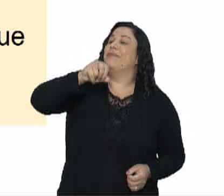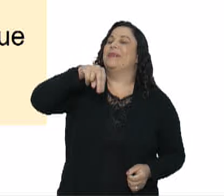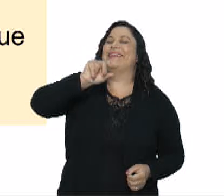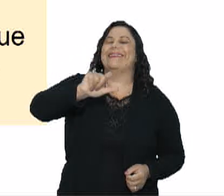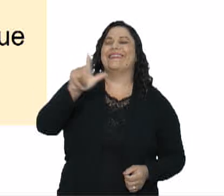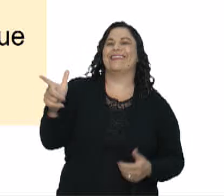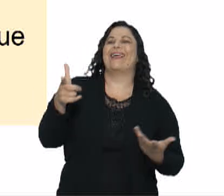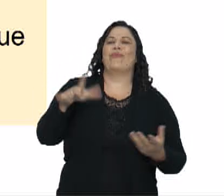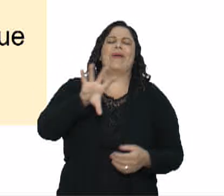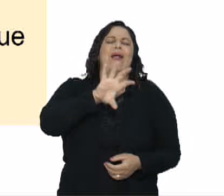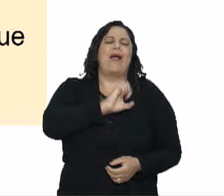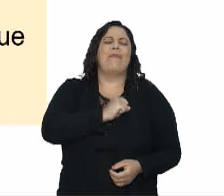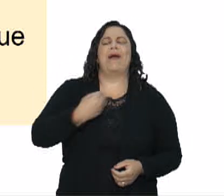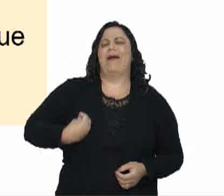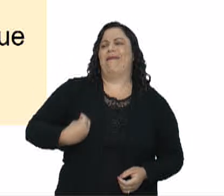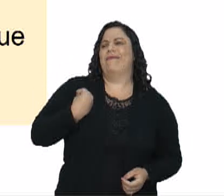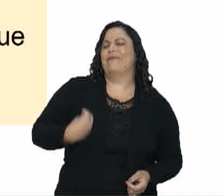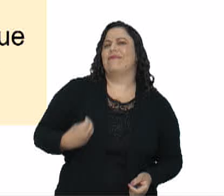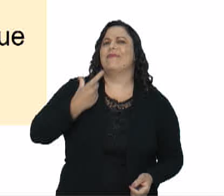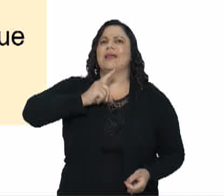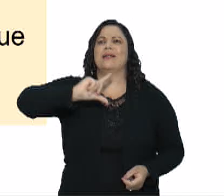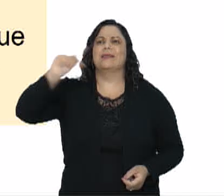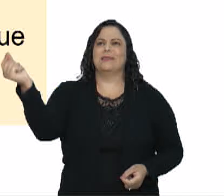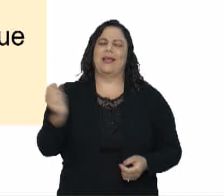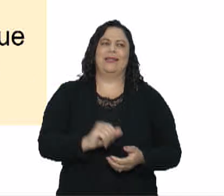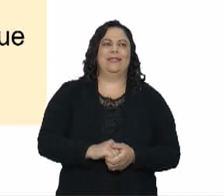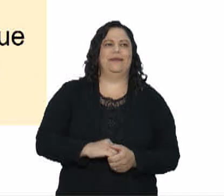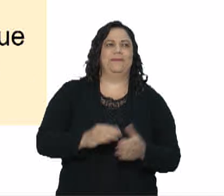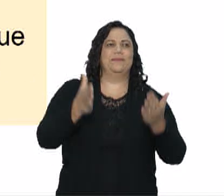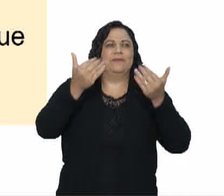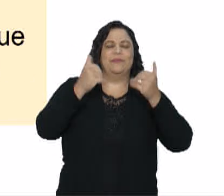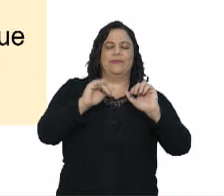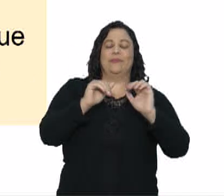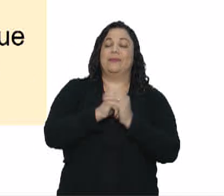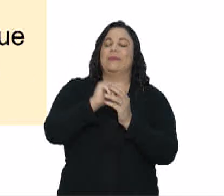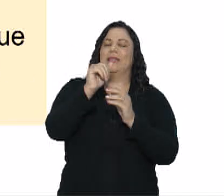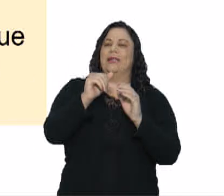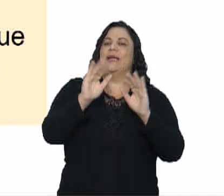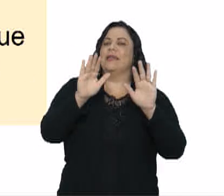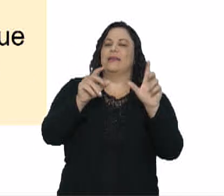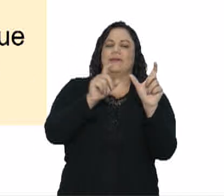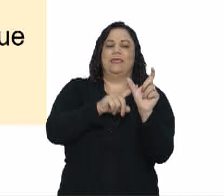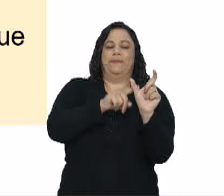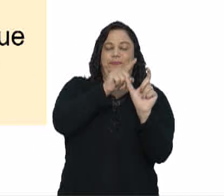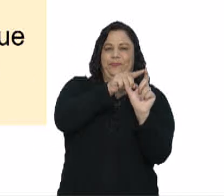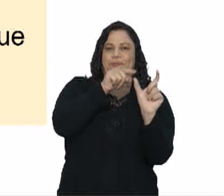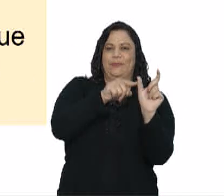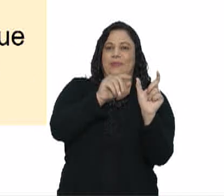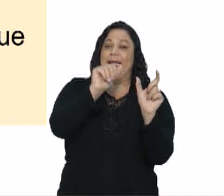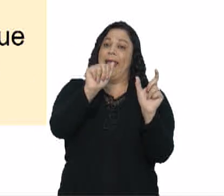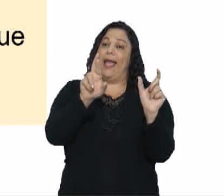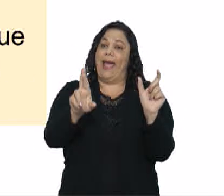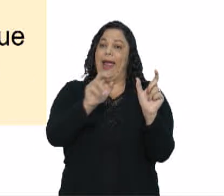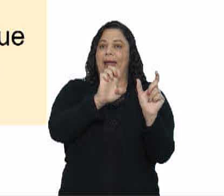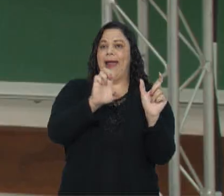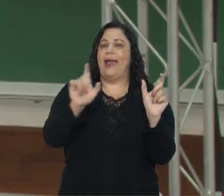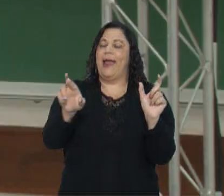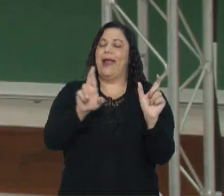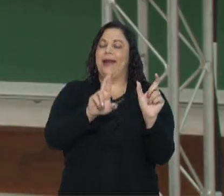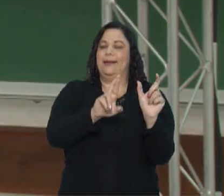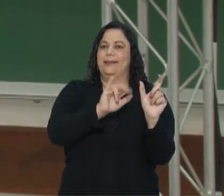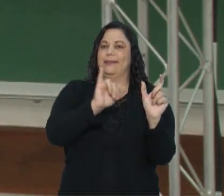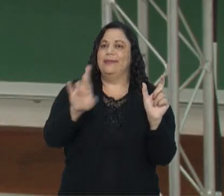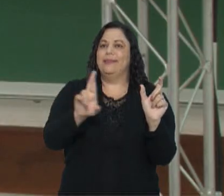estado natural, terminado em ar, ir, or, no caso do verbo por. Bom, então lá. O que